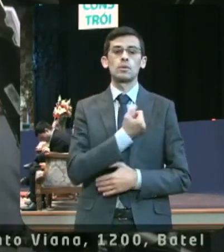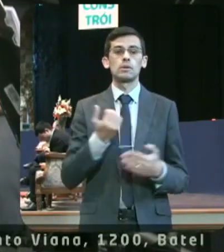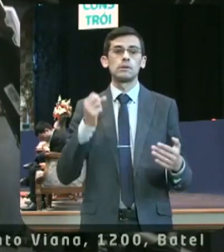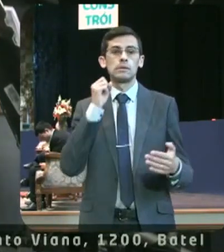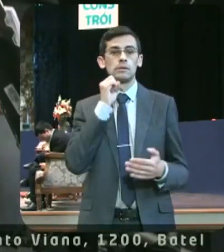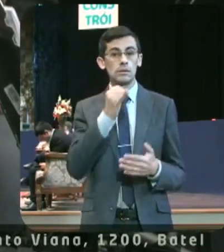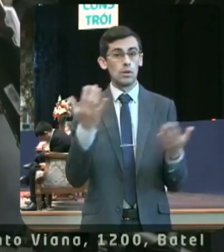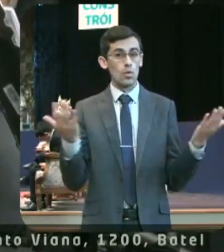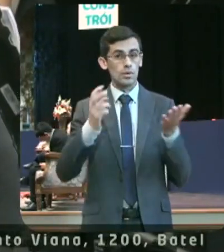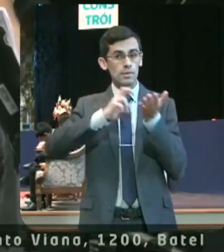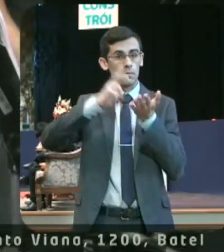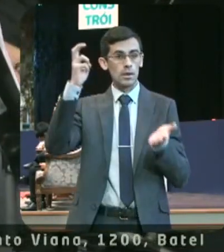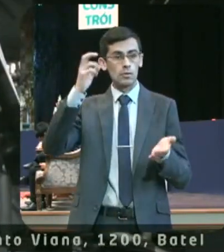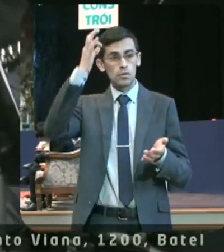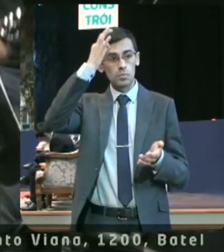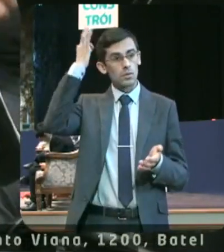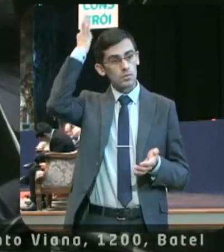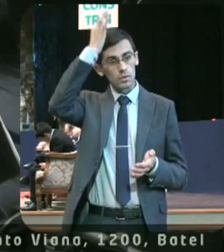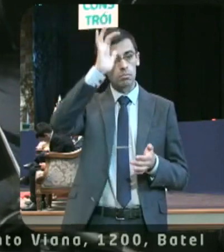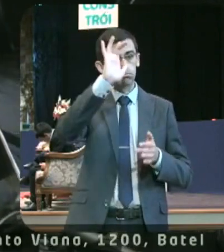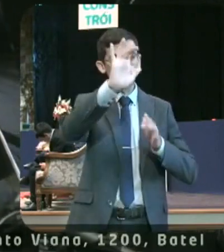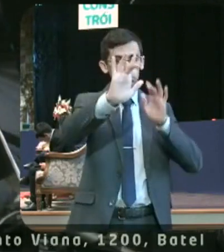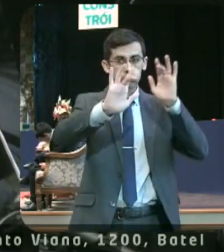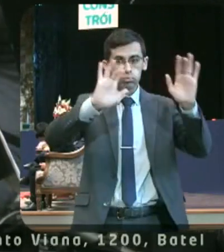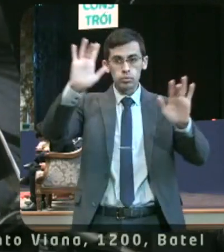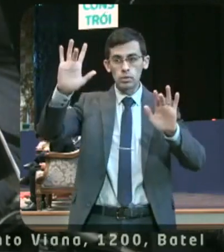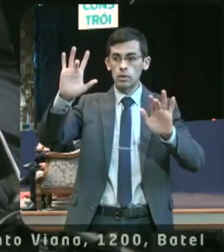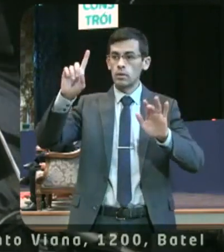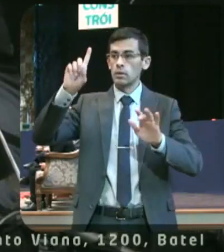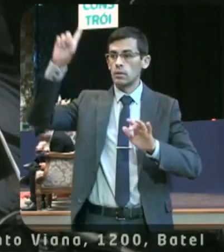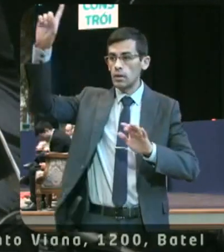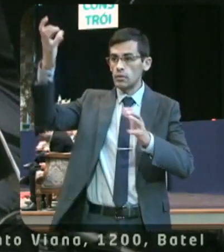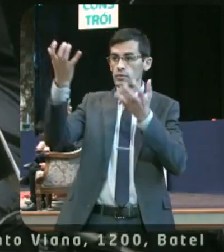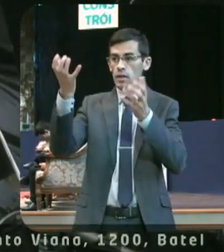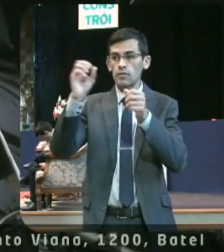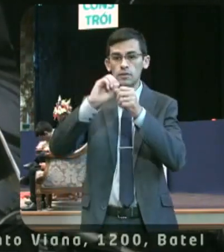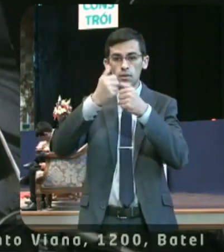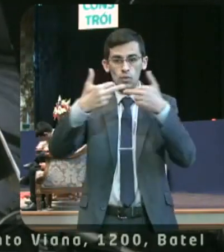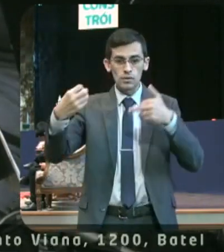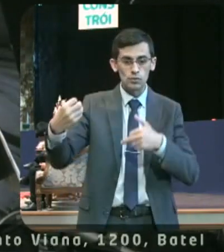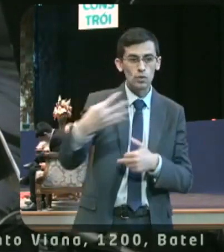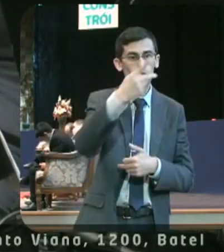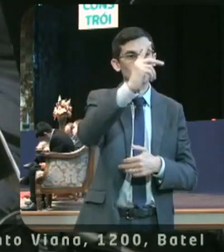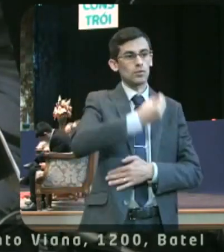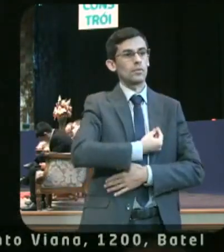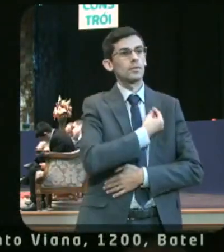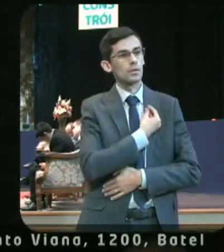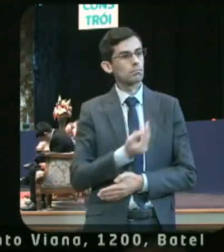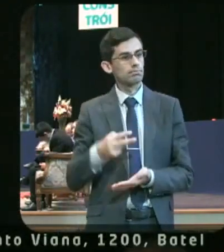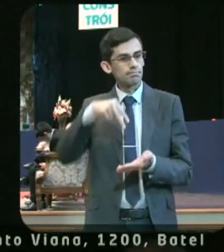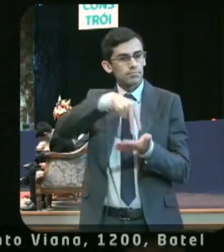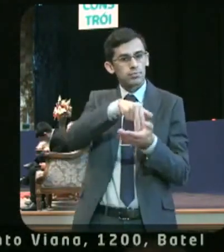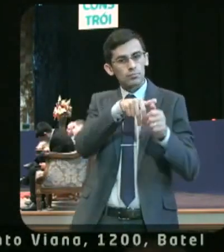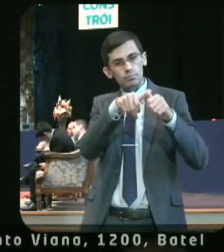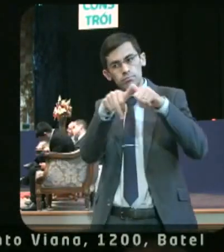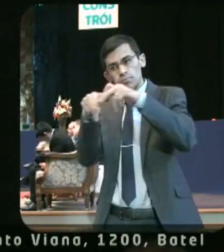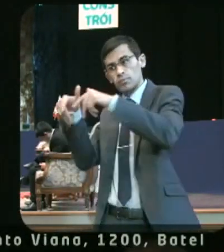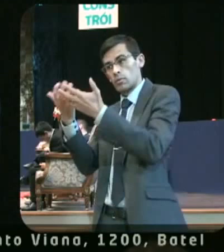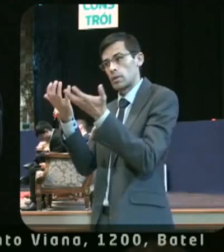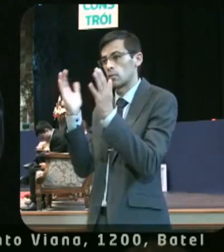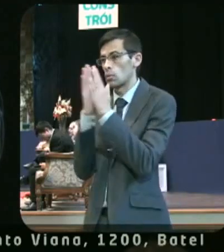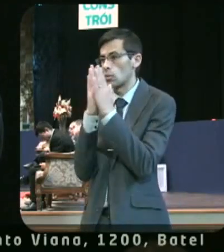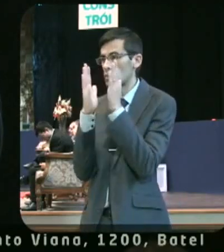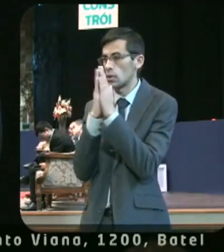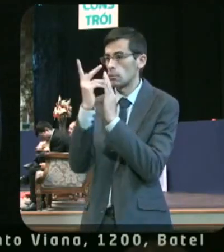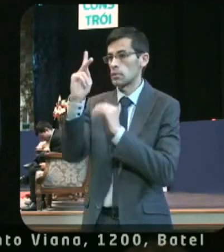se hoje o Espírito Santo de Deus está tocando a tua vida, Ele quer fazer algo novo na tua vida, então vai saindo do teu lugar, vem para cá, eu quero orar por